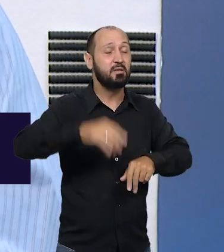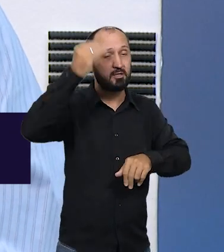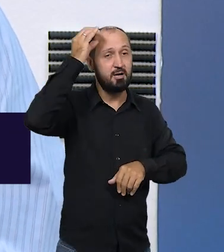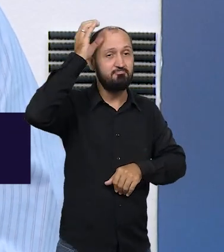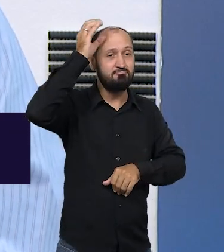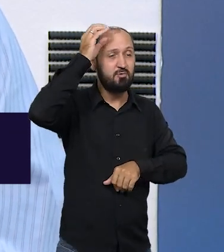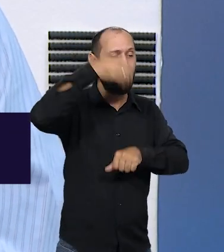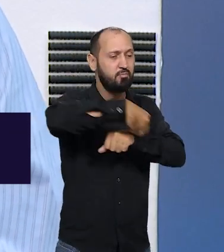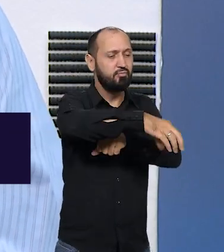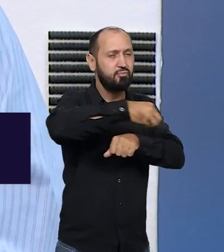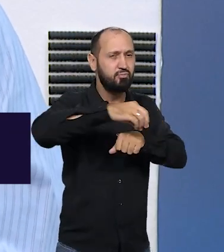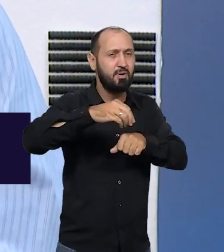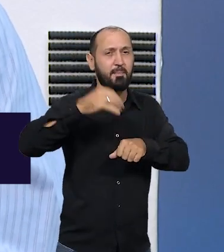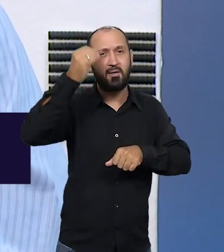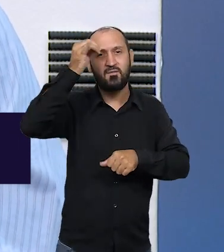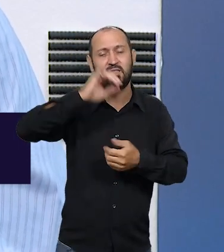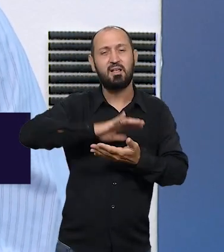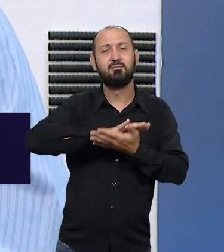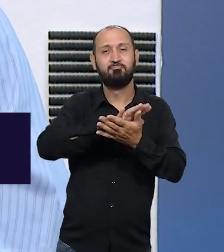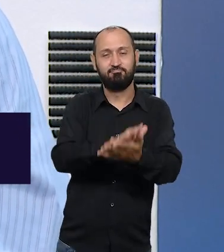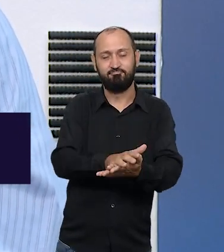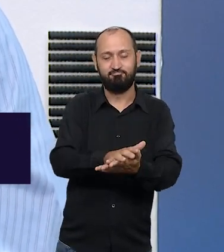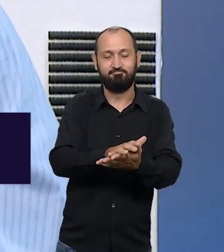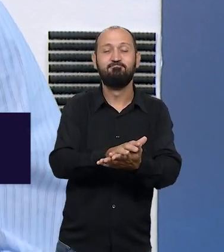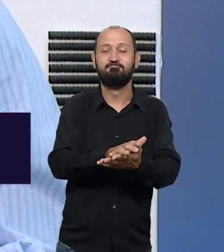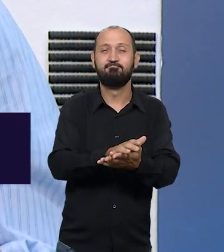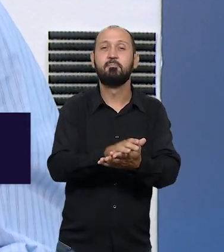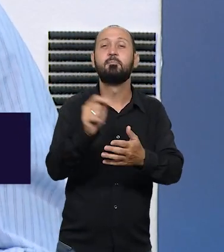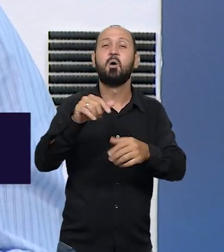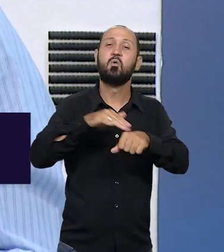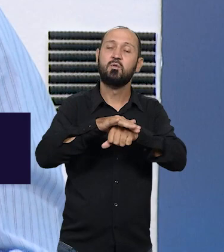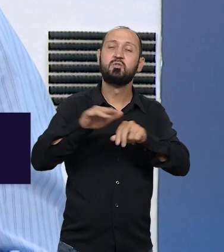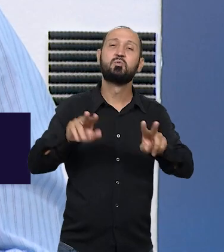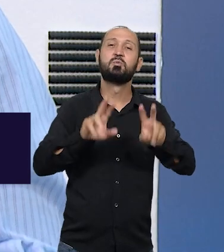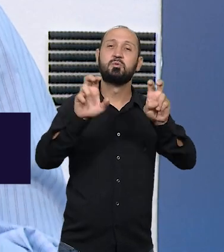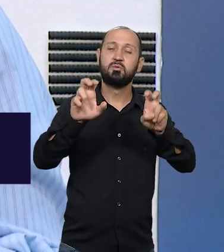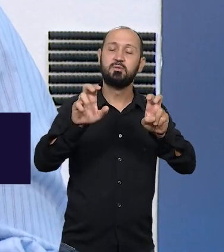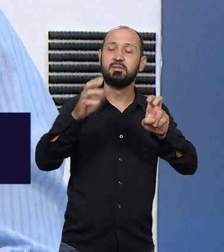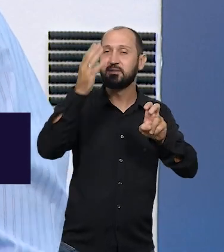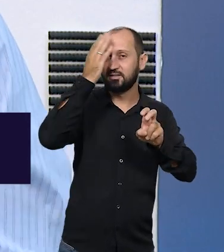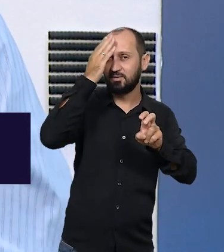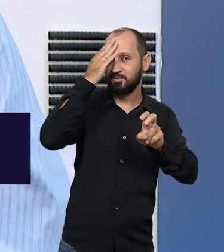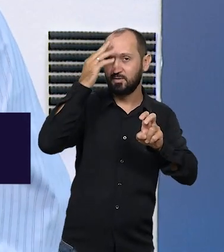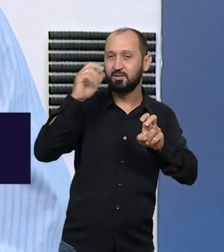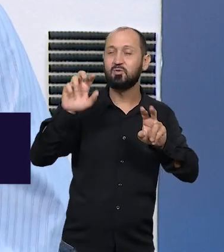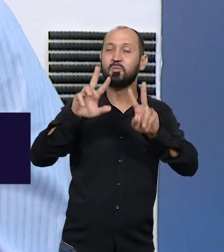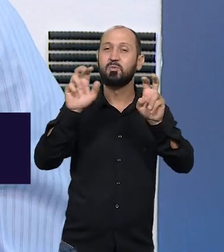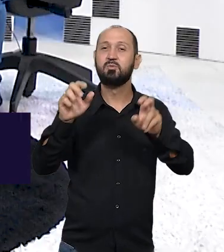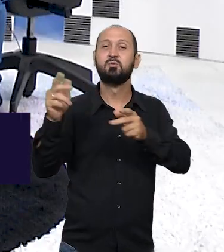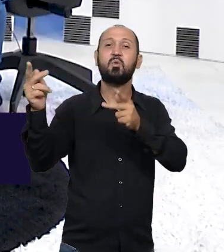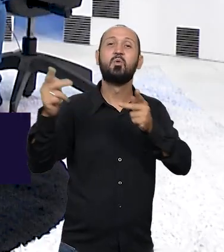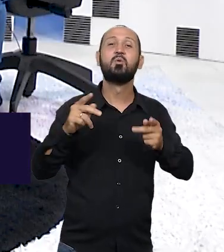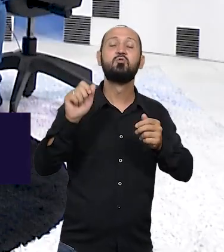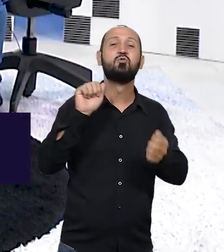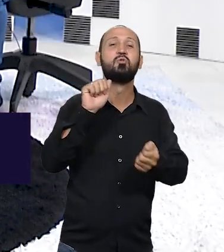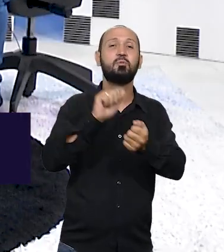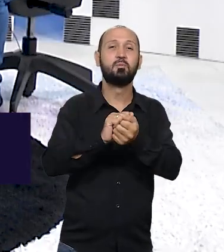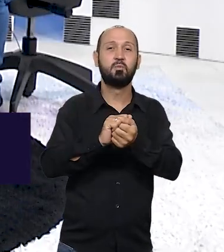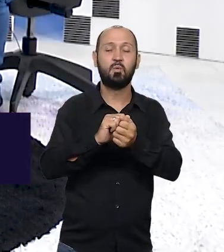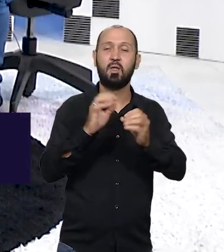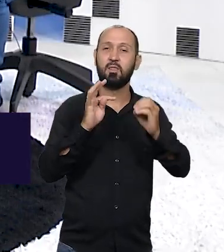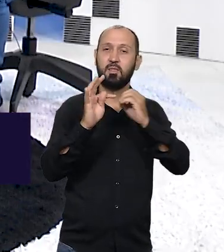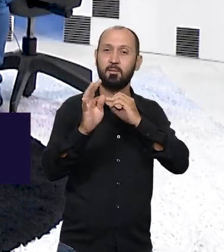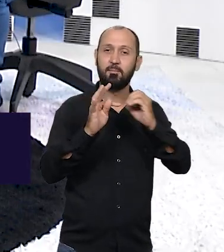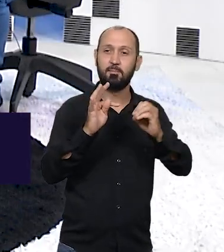população, além de combater a discriminação e o preconceito. Para falar sobre isso e saber mais sobre o assunto, estamos aqui com a